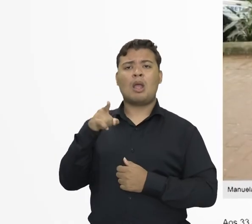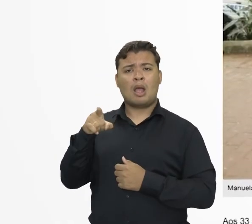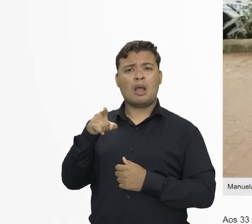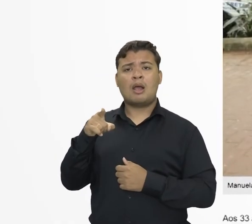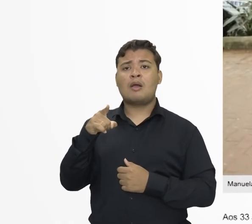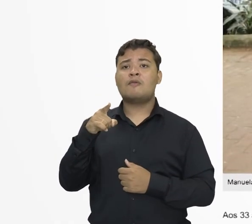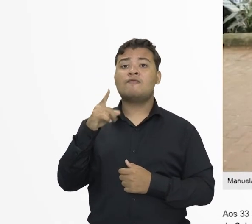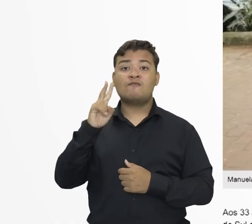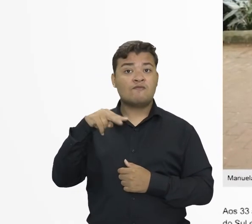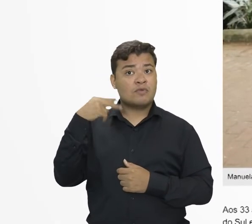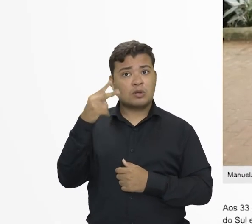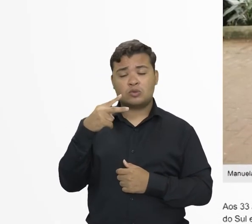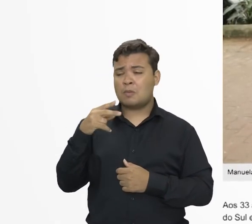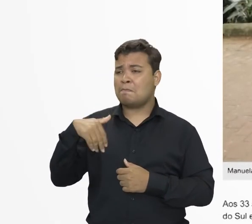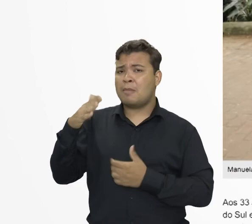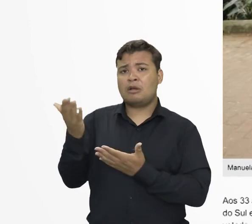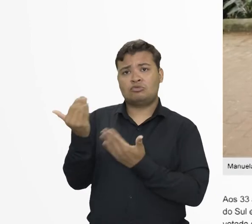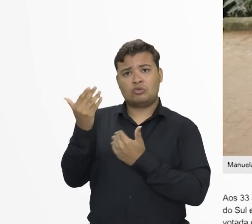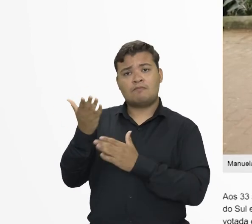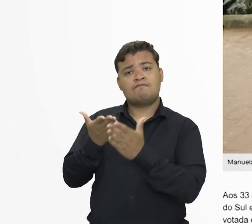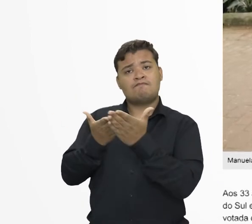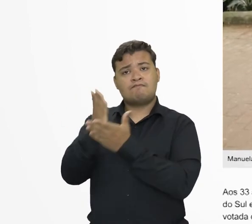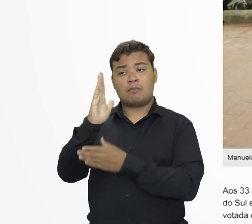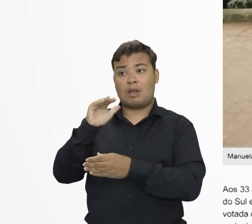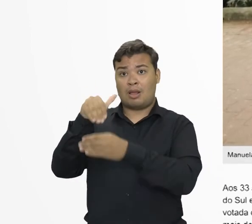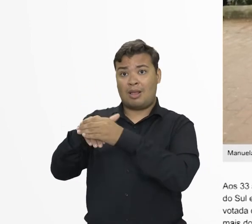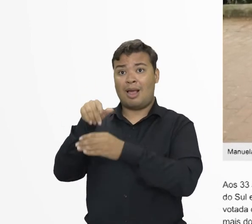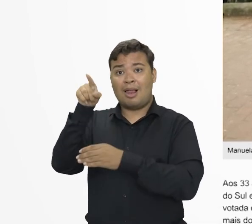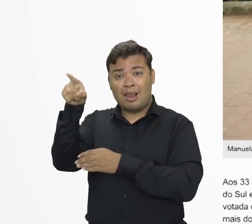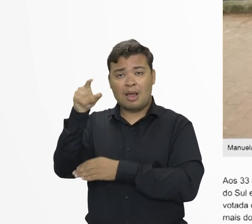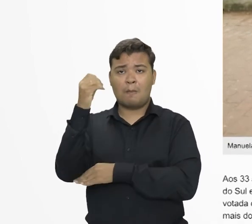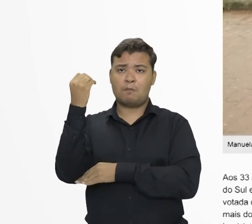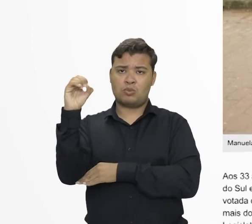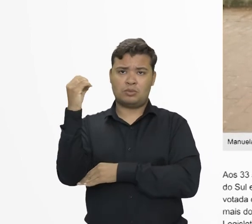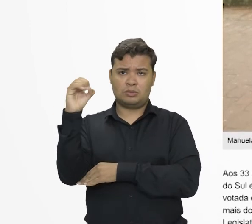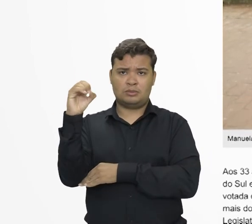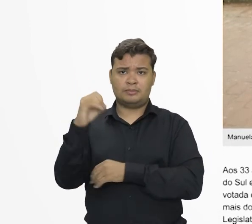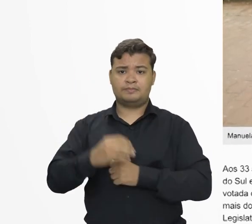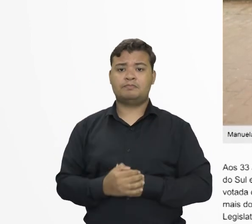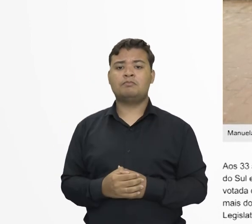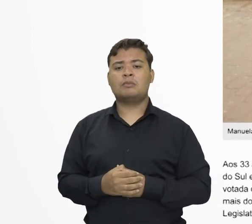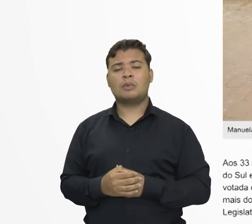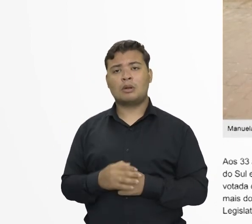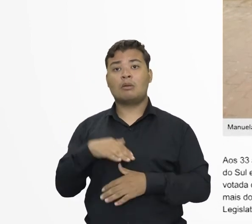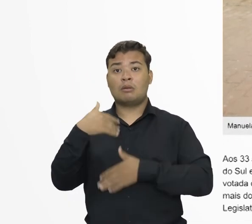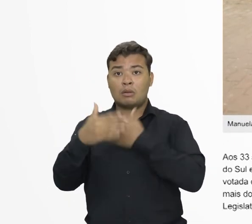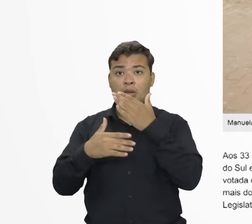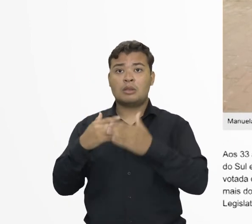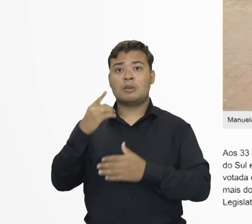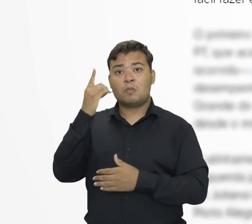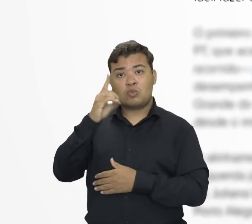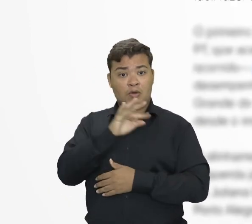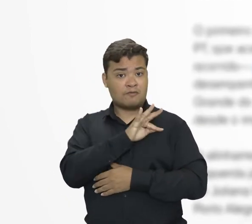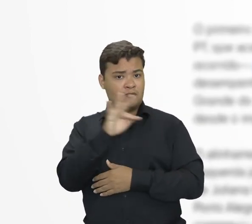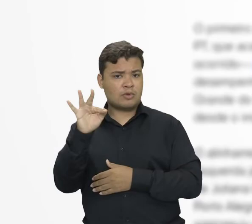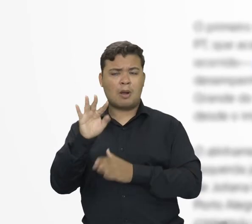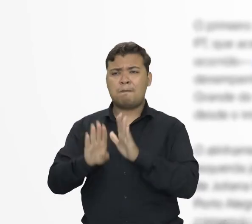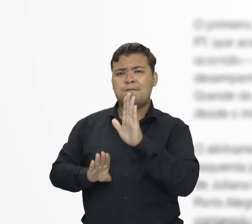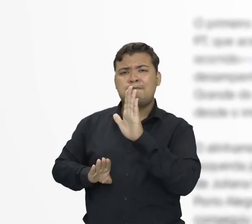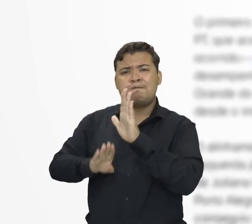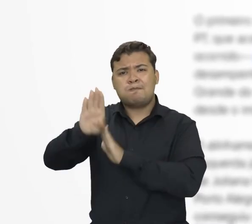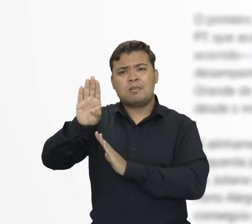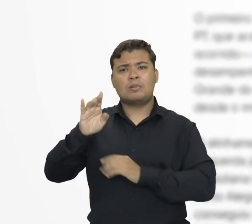vereadora mais jovem eleita em Porto Alegre e alcançou recordes de votação para deputada federal. No